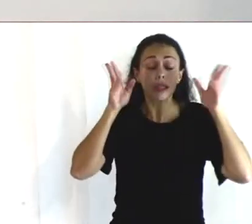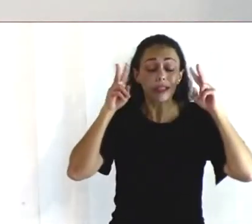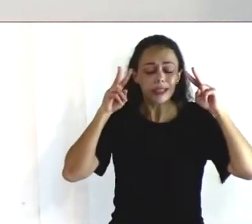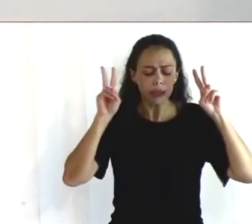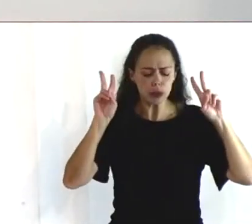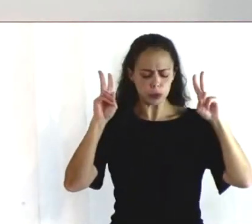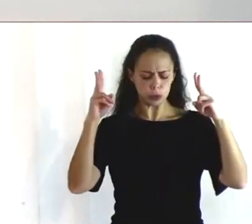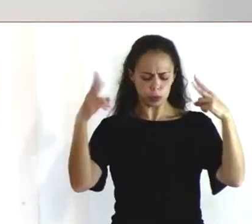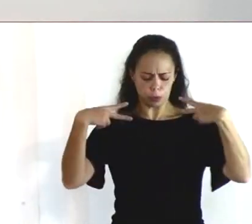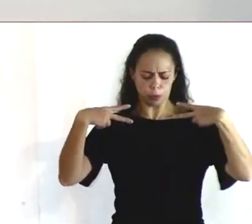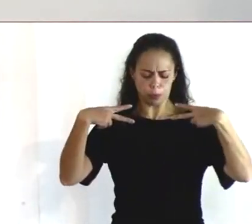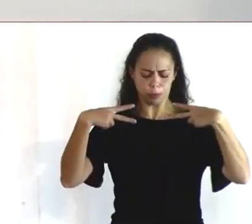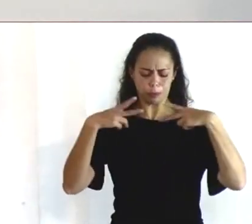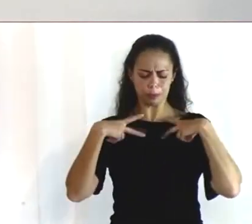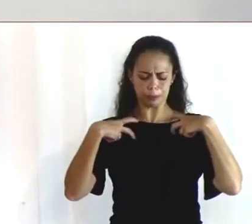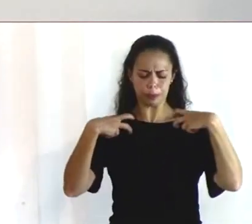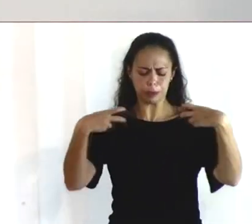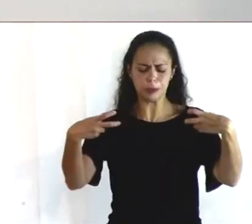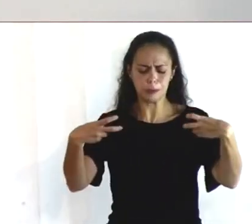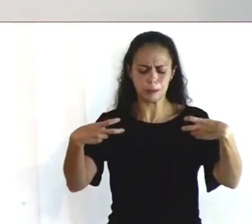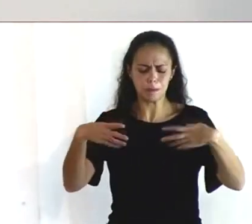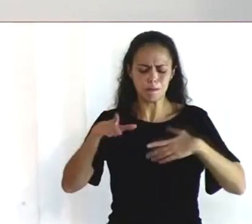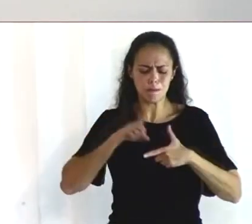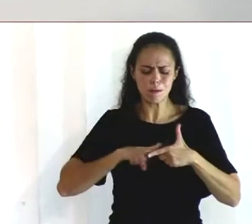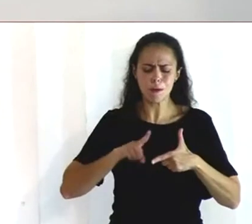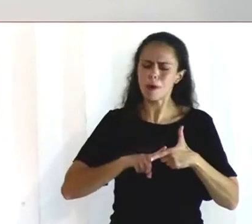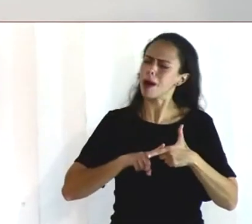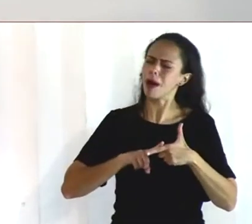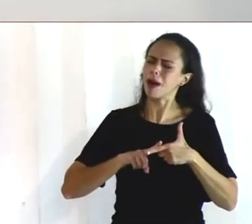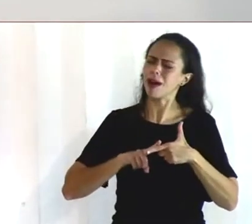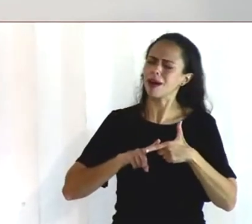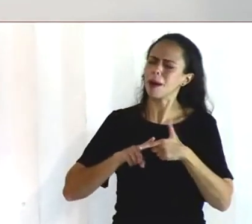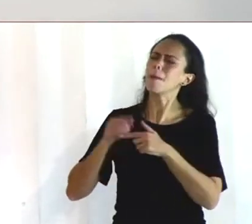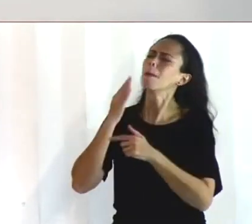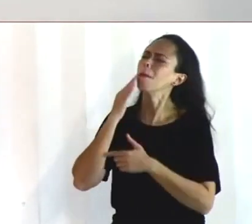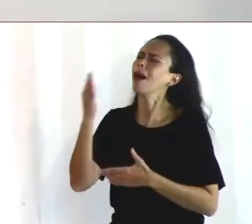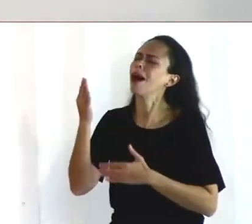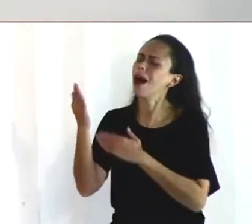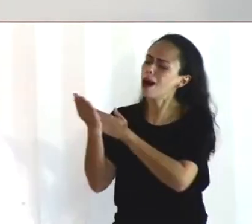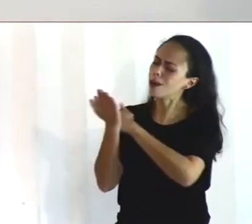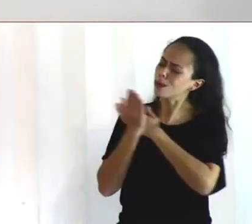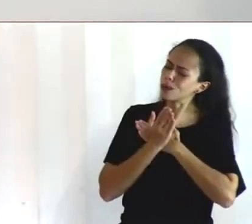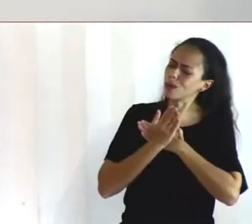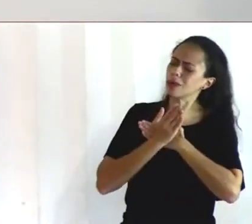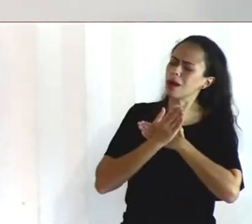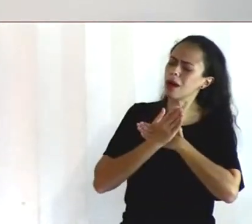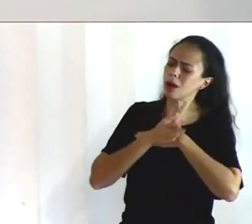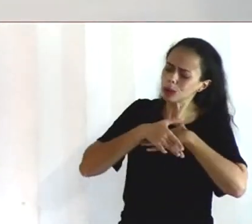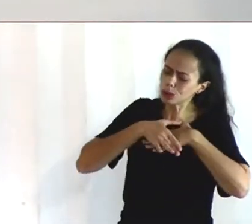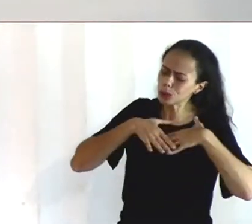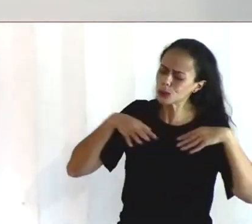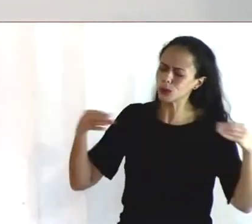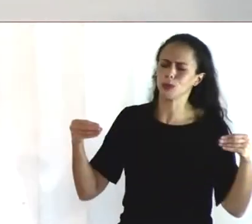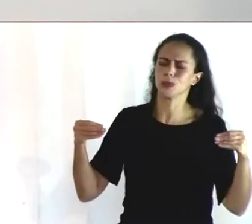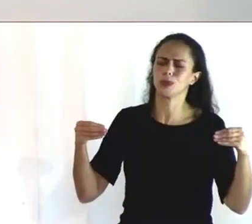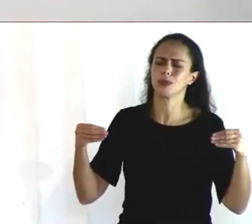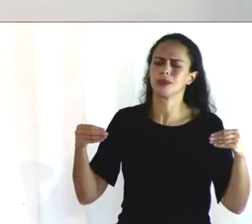continuar orando por liberdade. Senhor, que a Tua autoridade seja o governo sobre as nossas